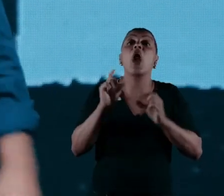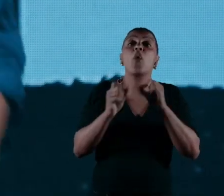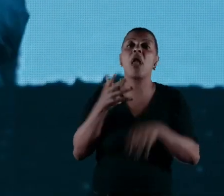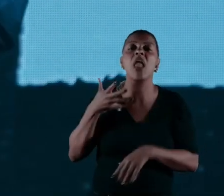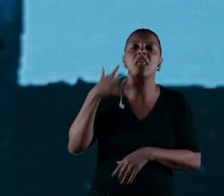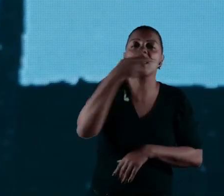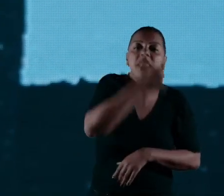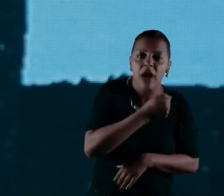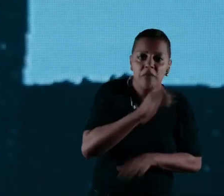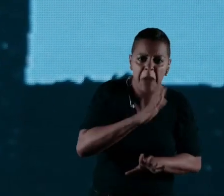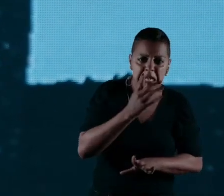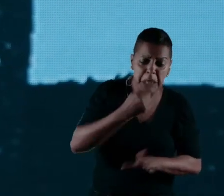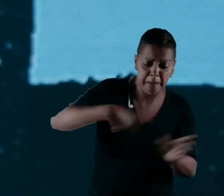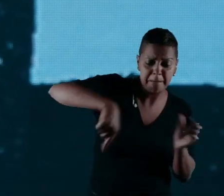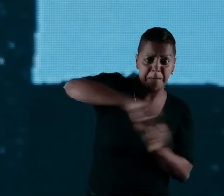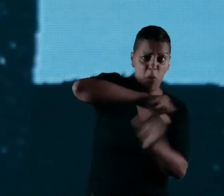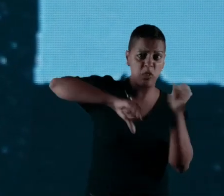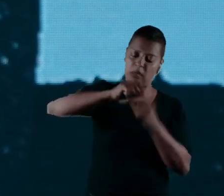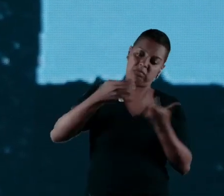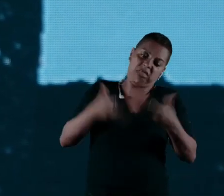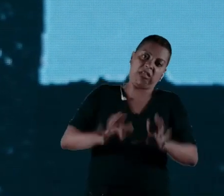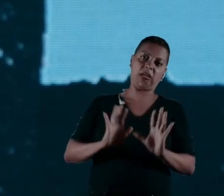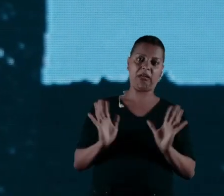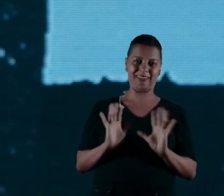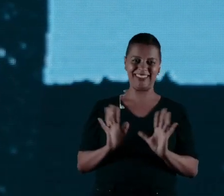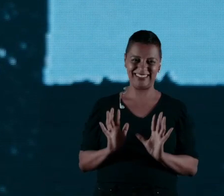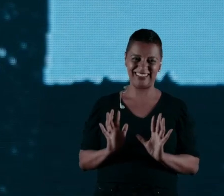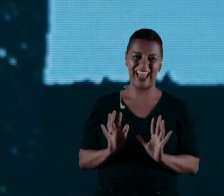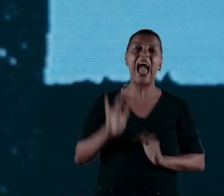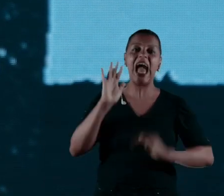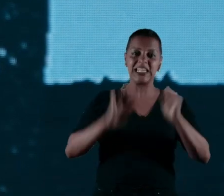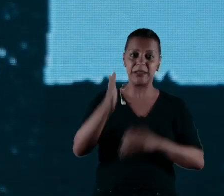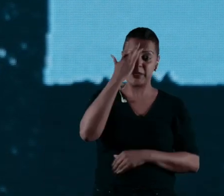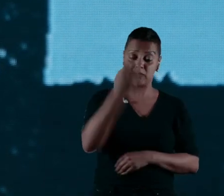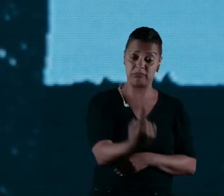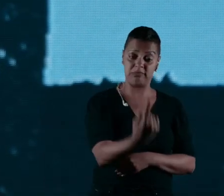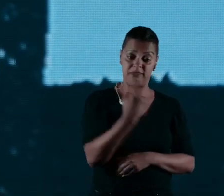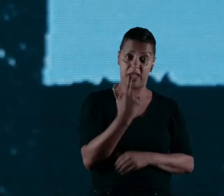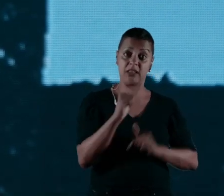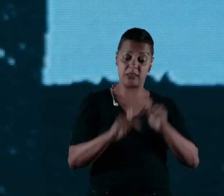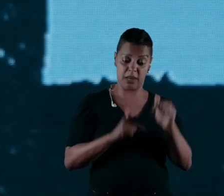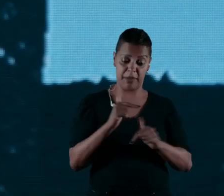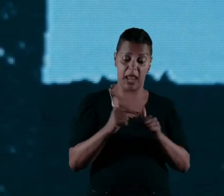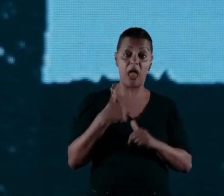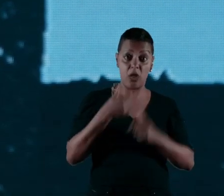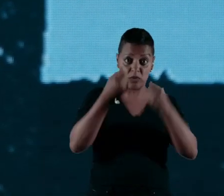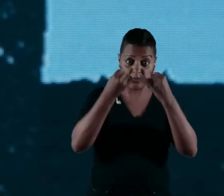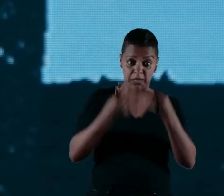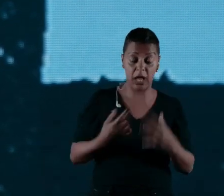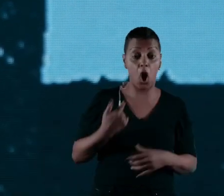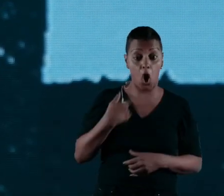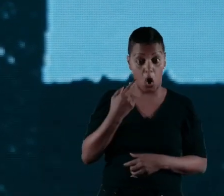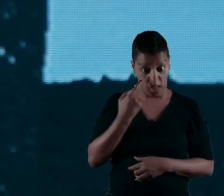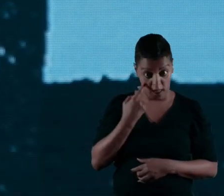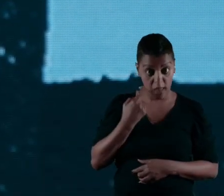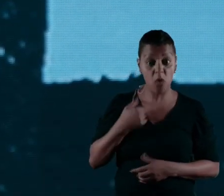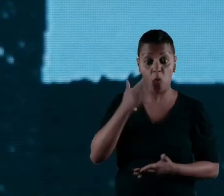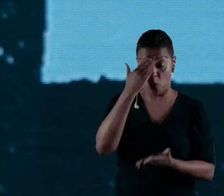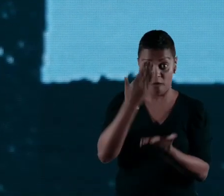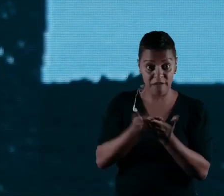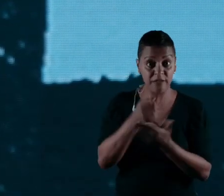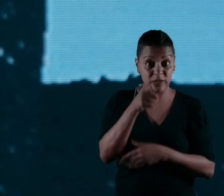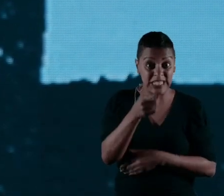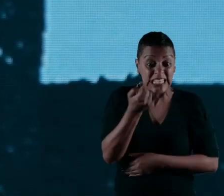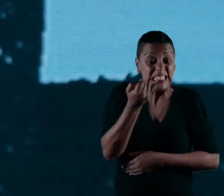transformado. Quem vem trabalhar comigo, eu falo, olha, eu sempre dou o benefício da confiança. Mas se perder,